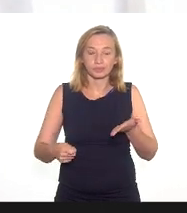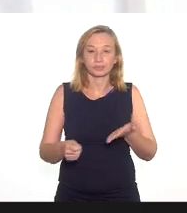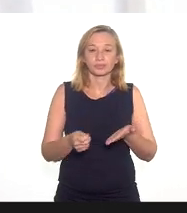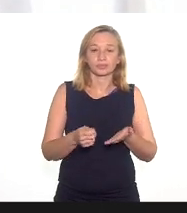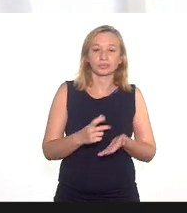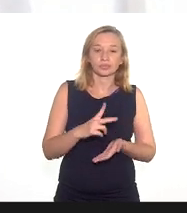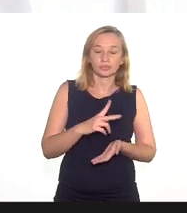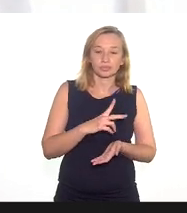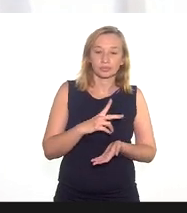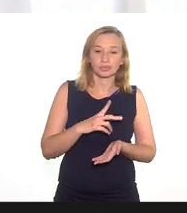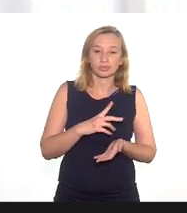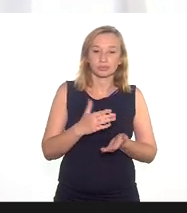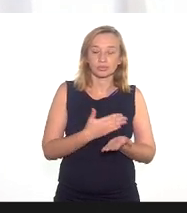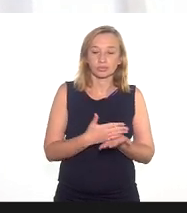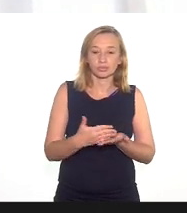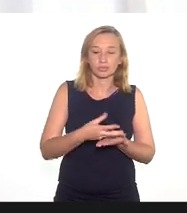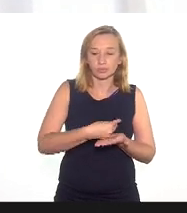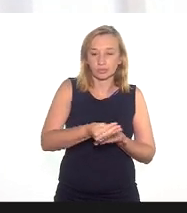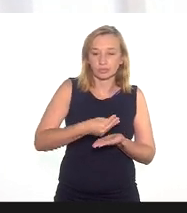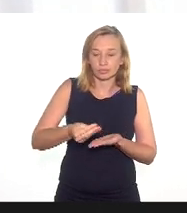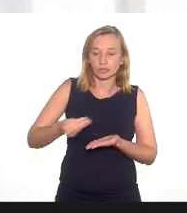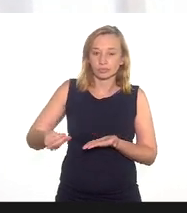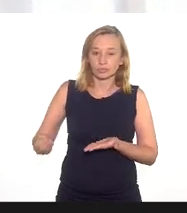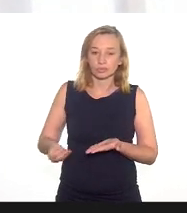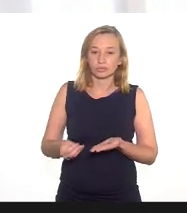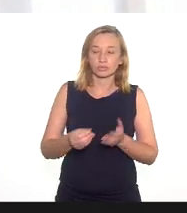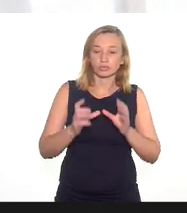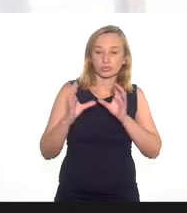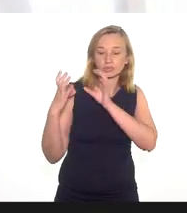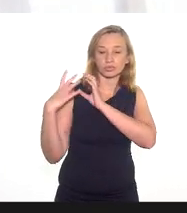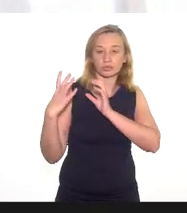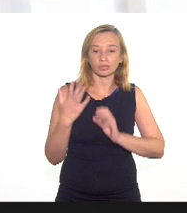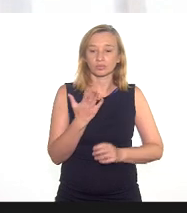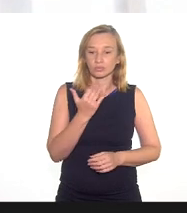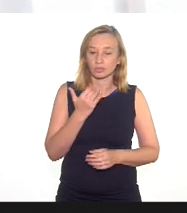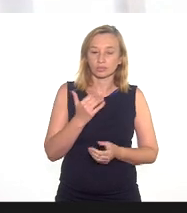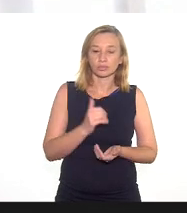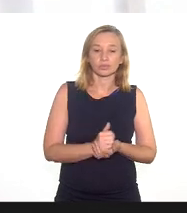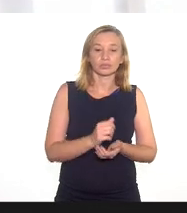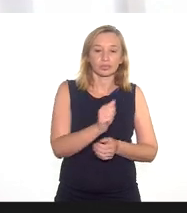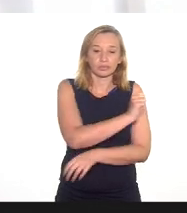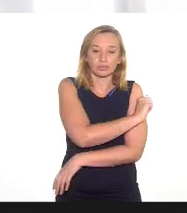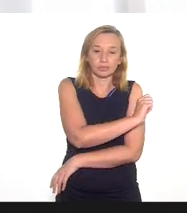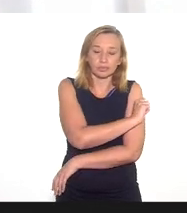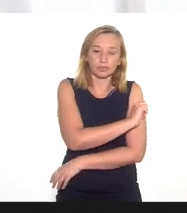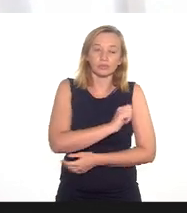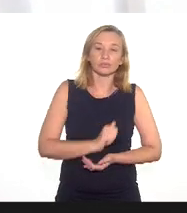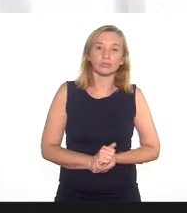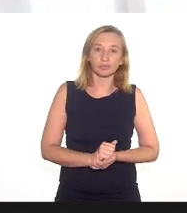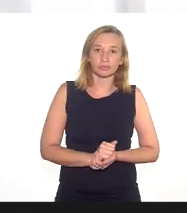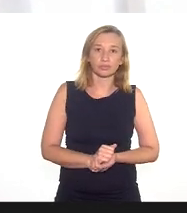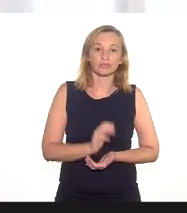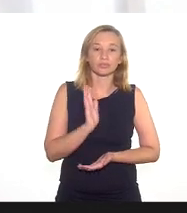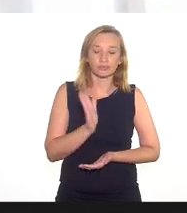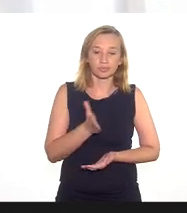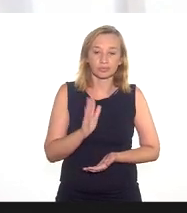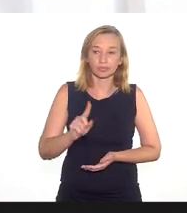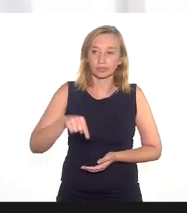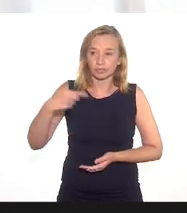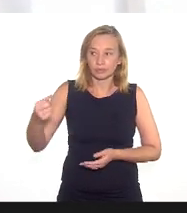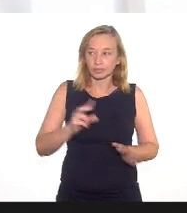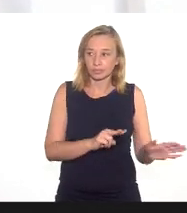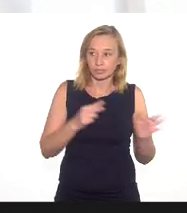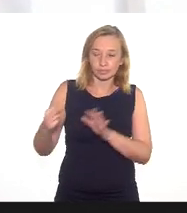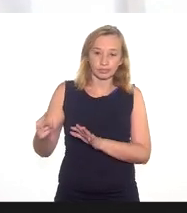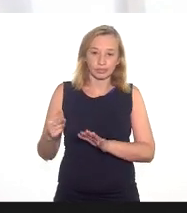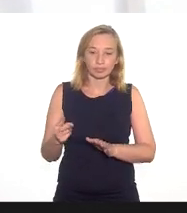publicado, e começa a distribuição dos kits de alimentação para os alunos em estado de hipossuficiência já na próxima semana.